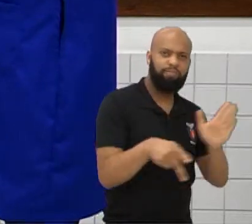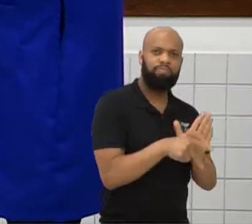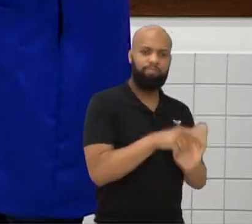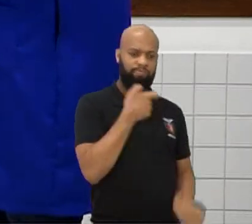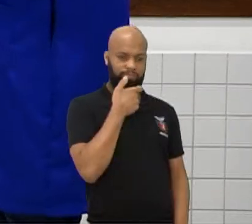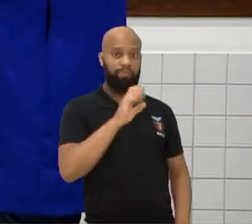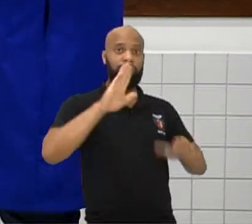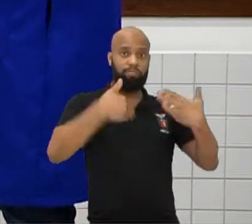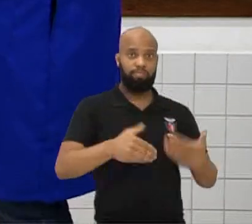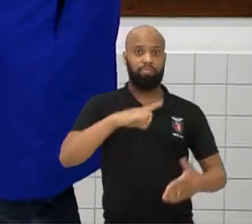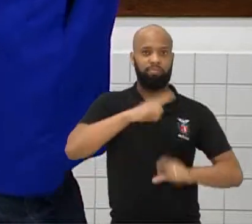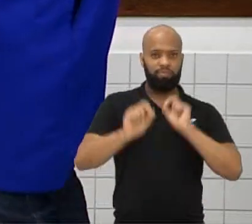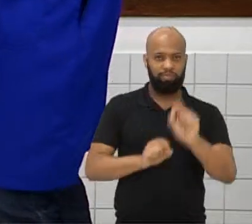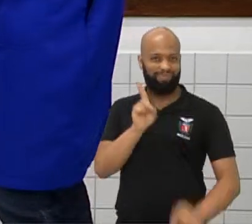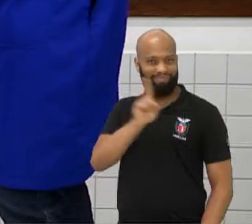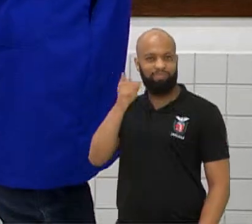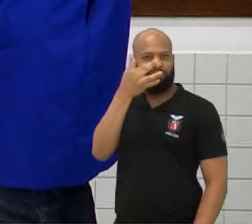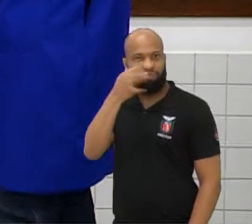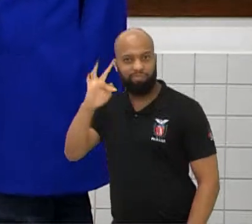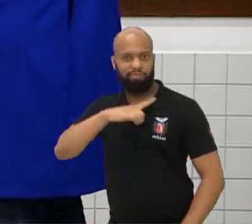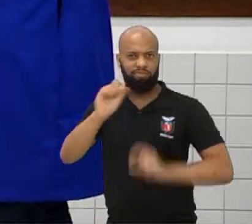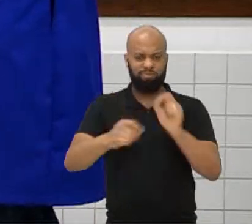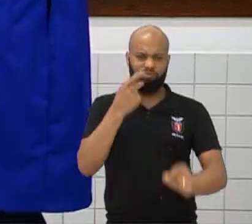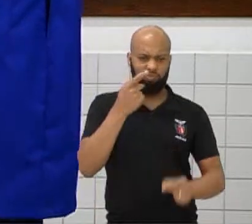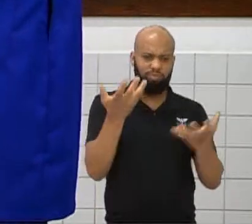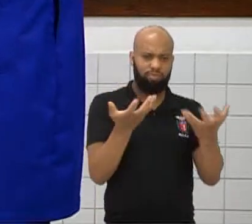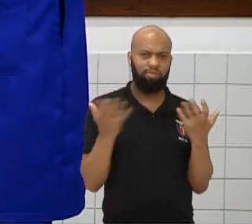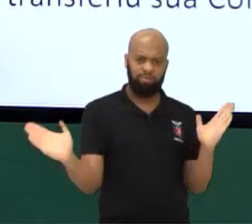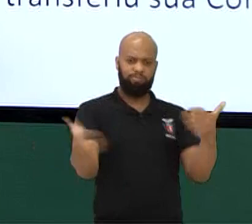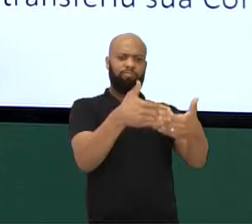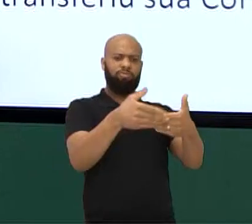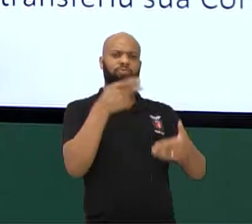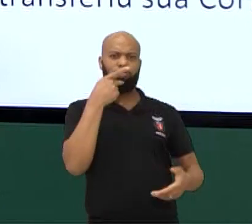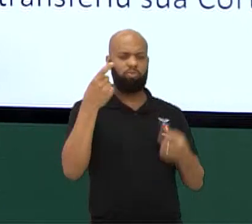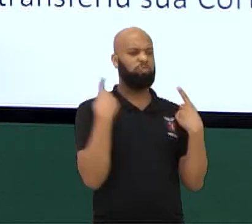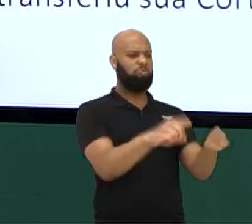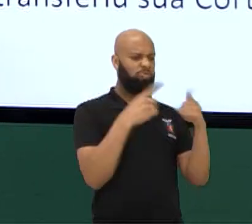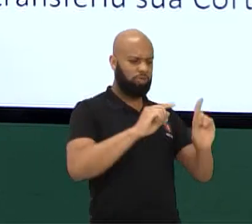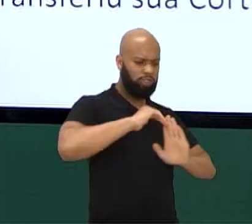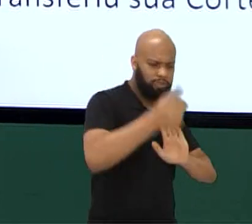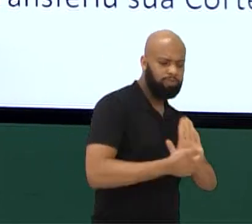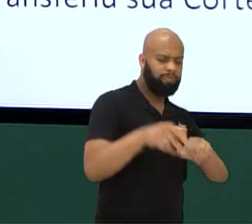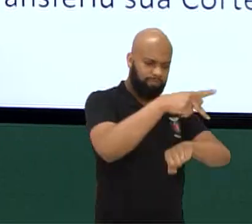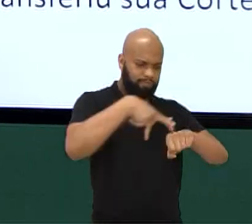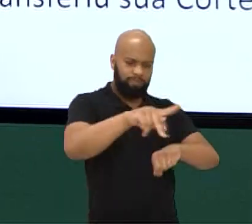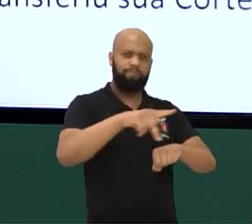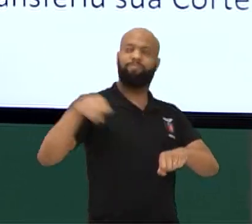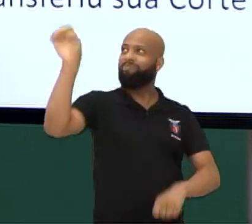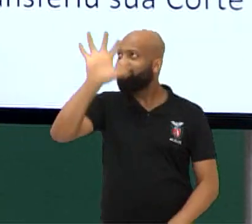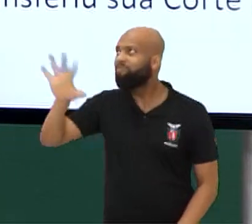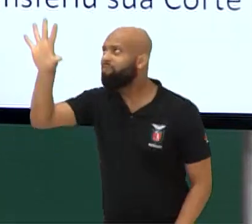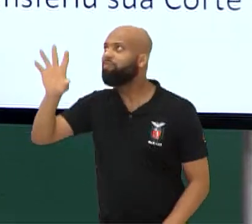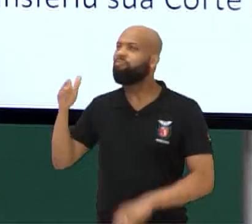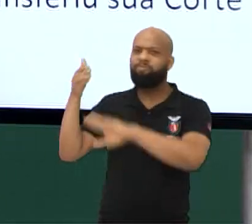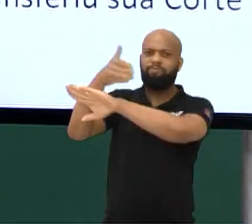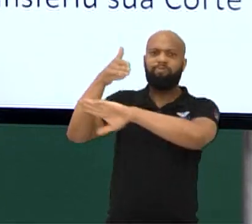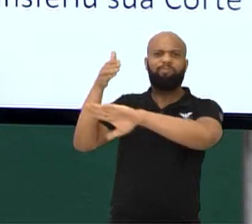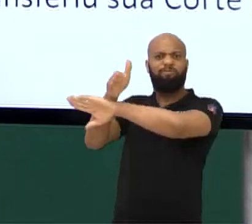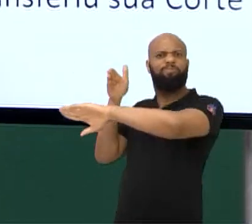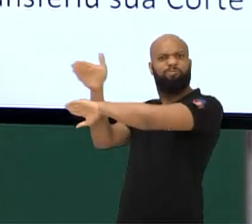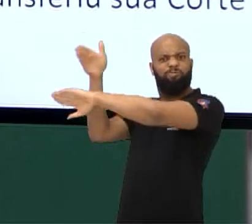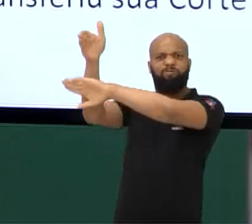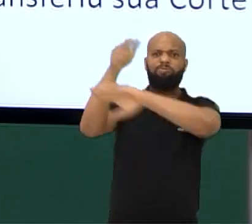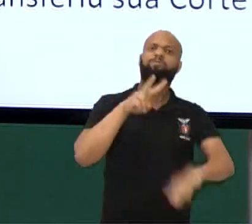1808, declarou o bloqueio continental, no qual, nesse bloqueio, ele ameaçava todos os países europeus de serem